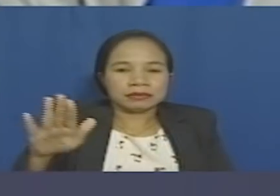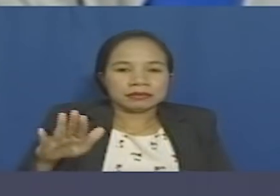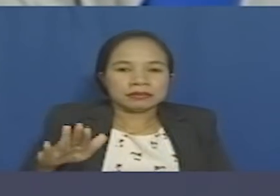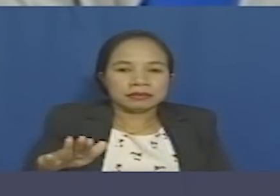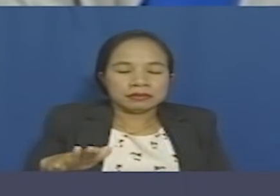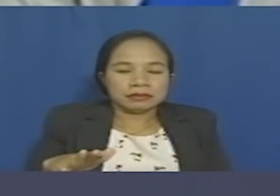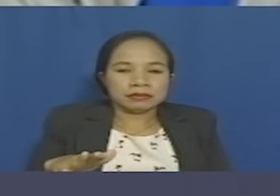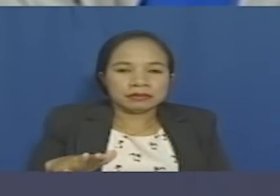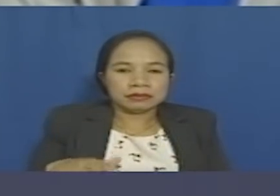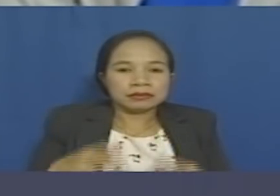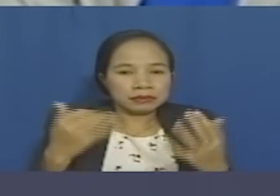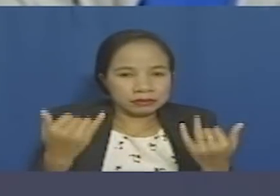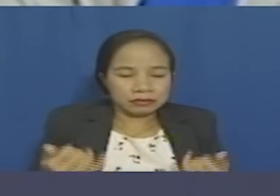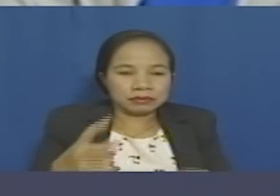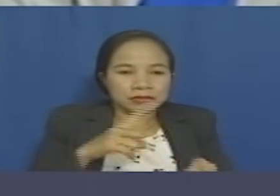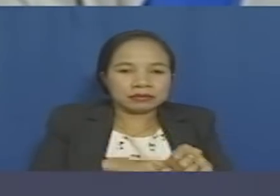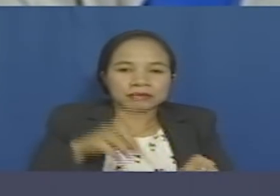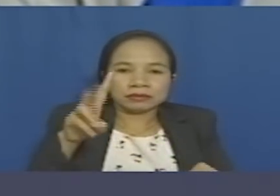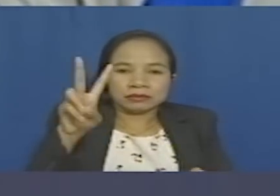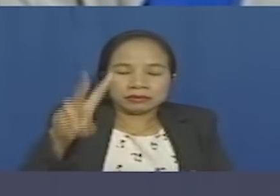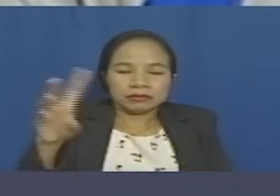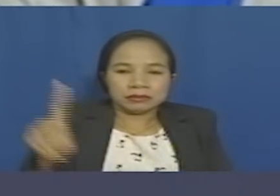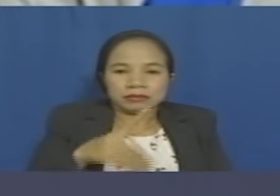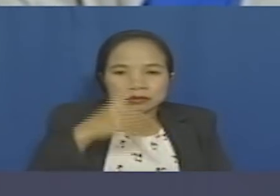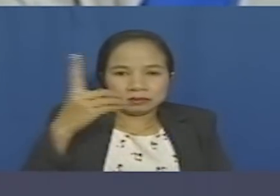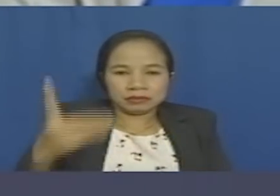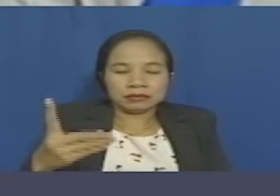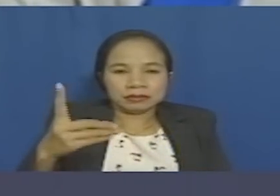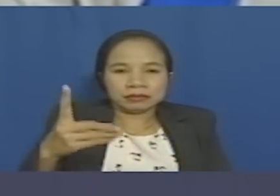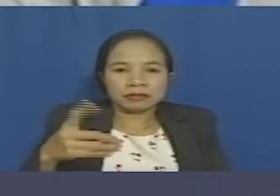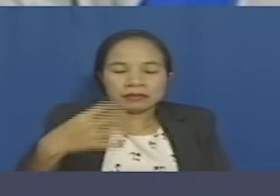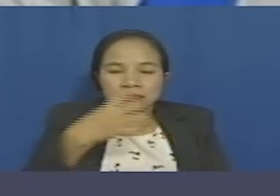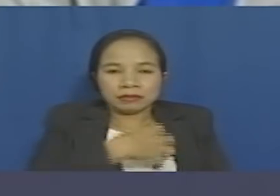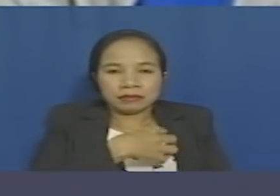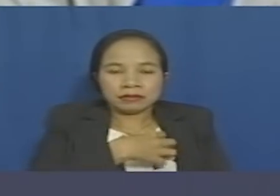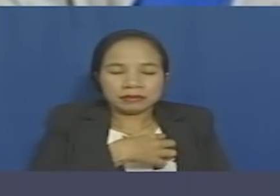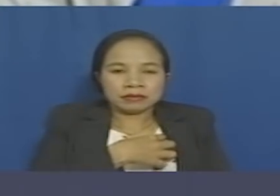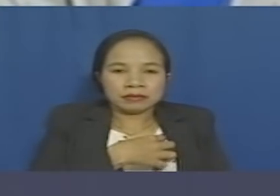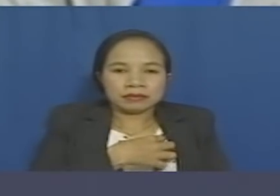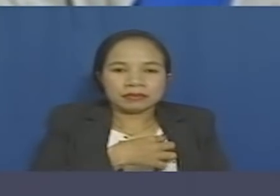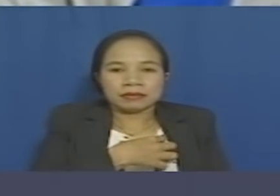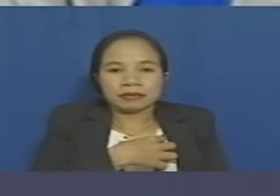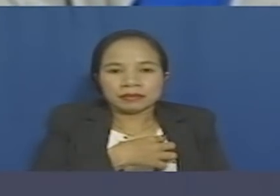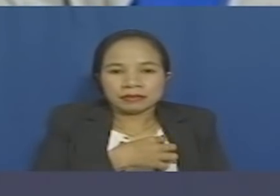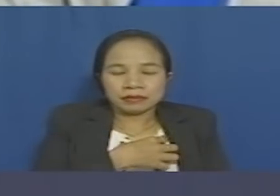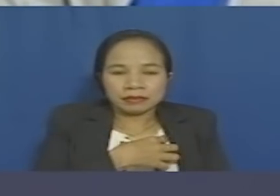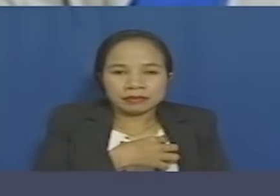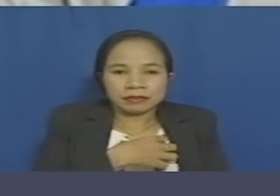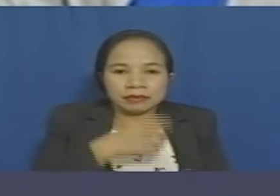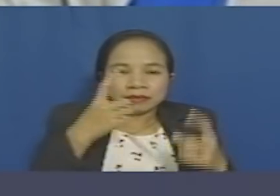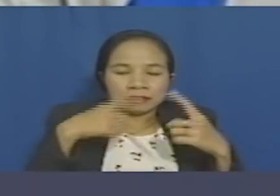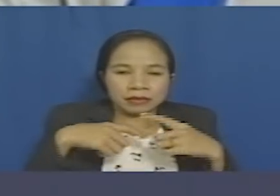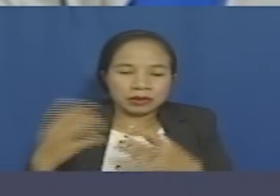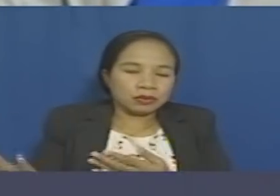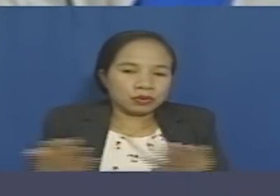de repente, ohin tukrua madrugada, polícia, oknum polícia, ba